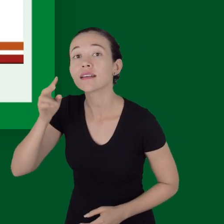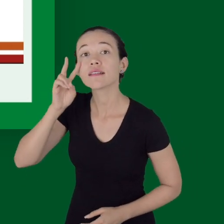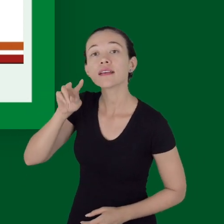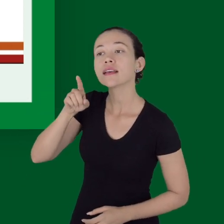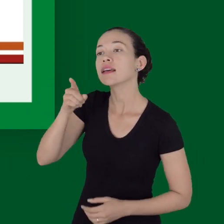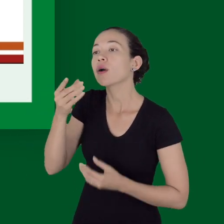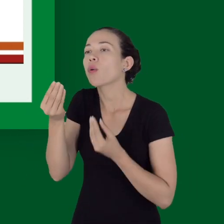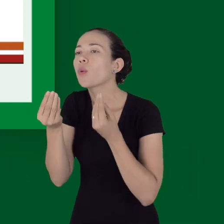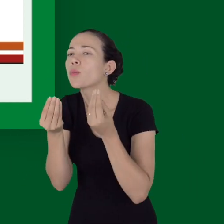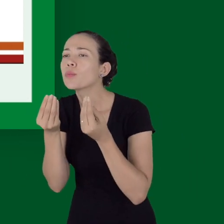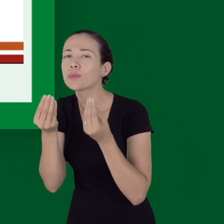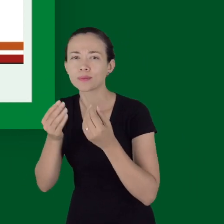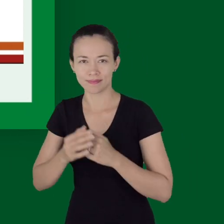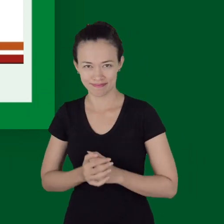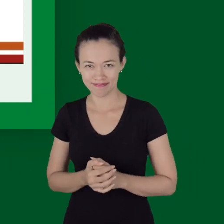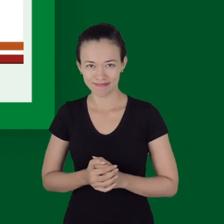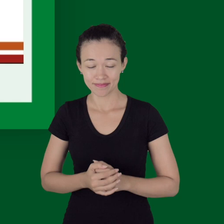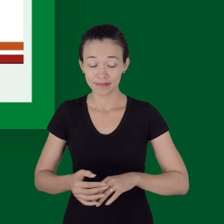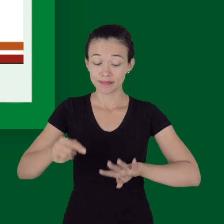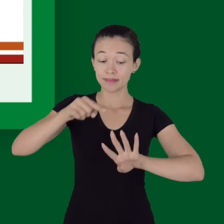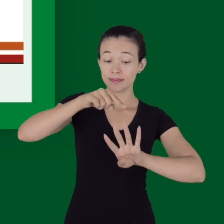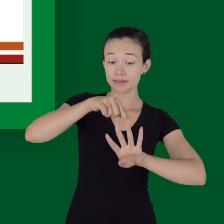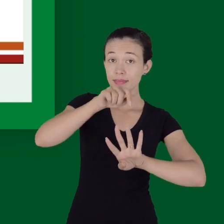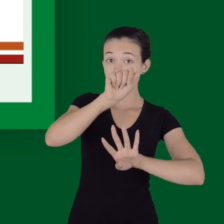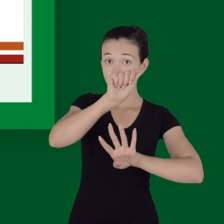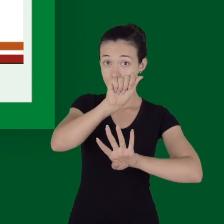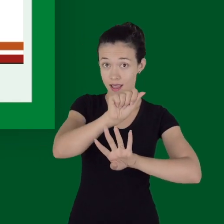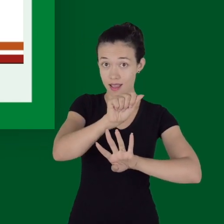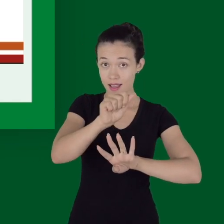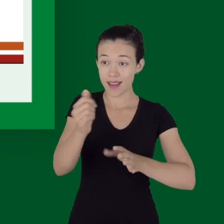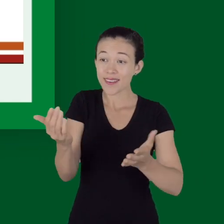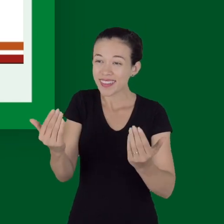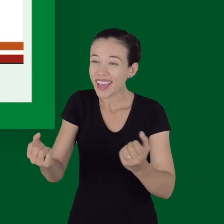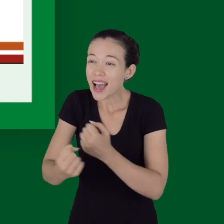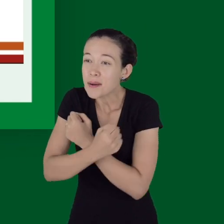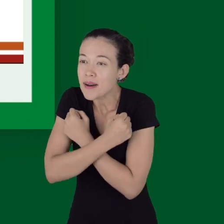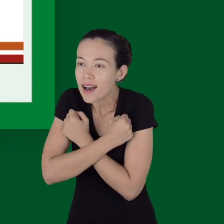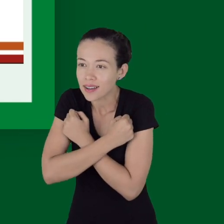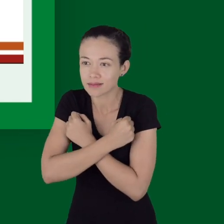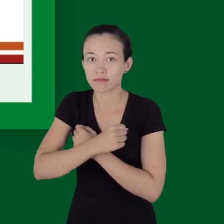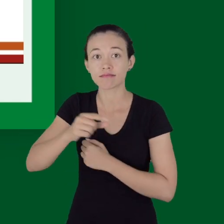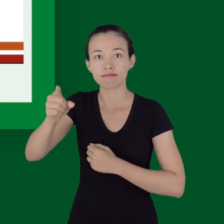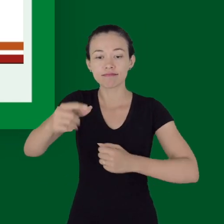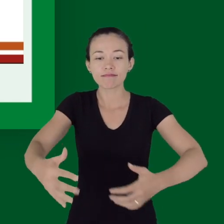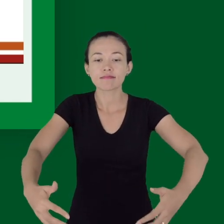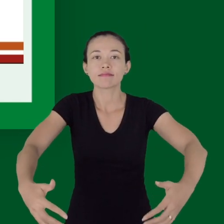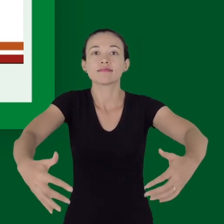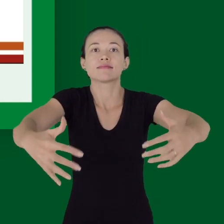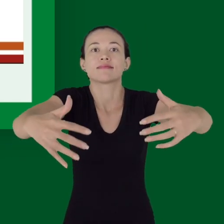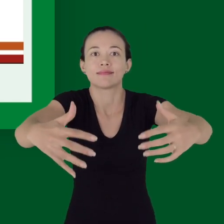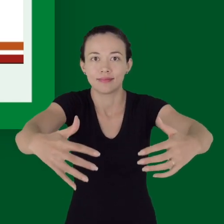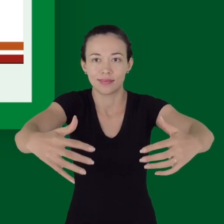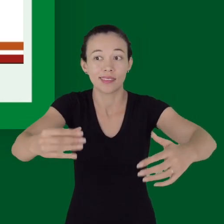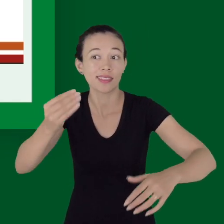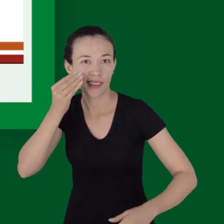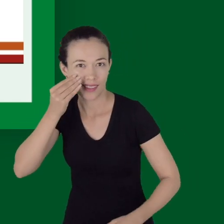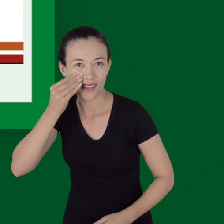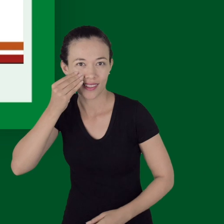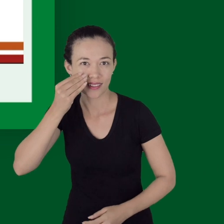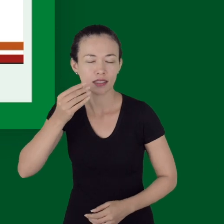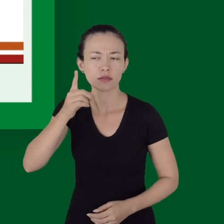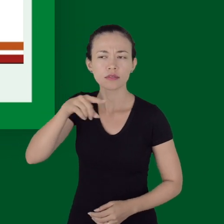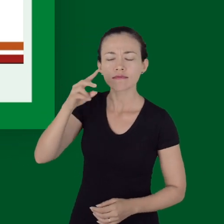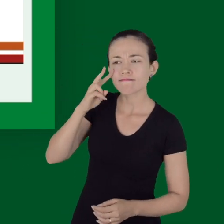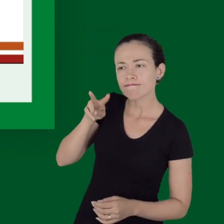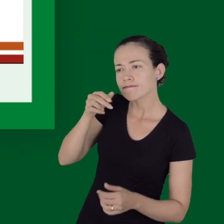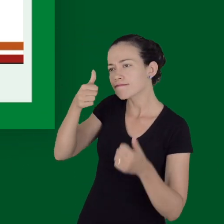para avaliar a paralisia facial. O A de abraço, a gente pede para o paciente tentar dar um abraço, esticar